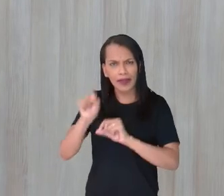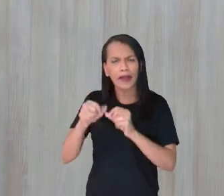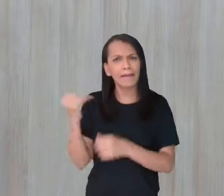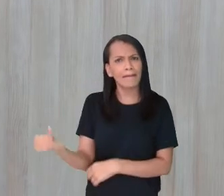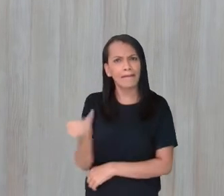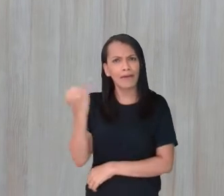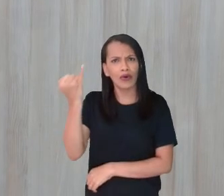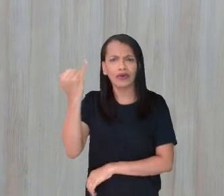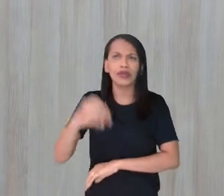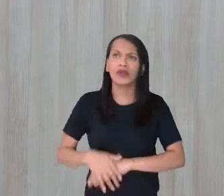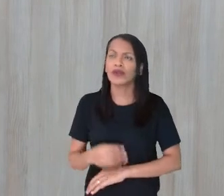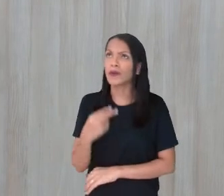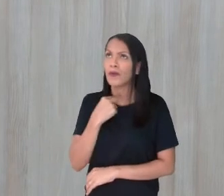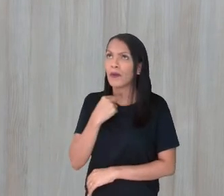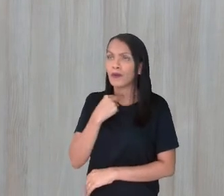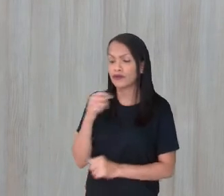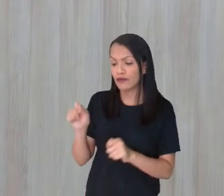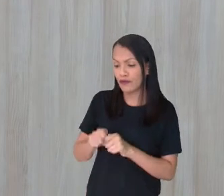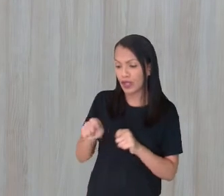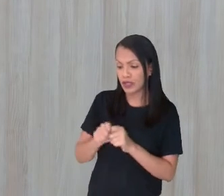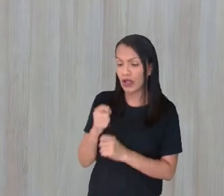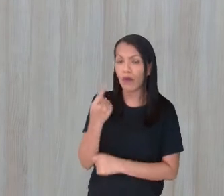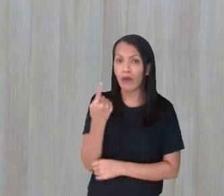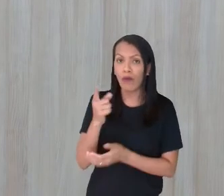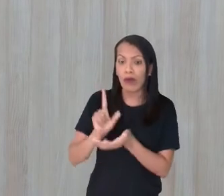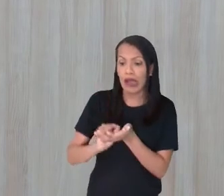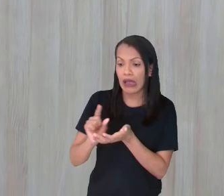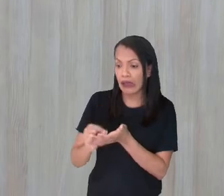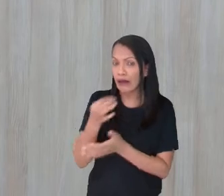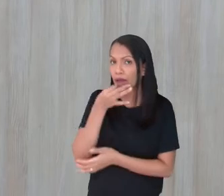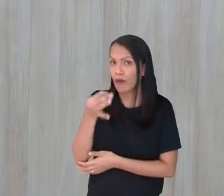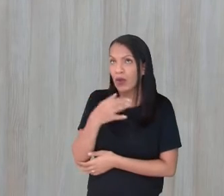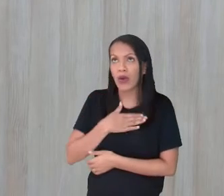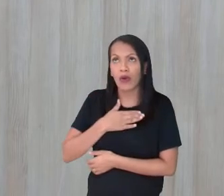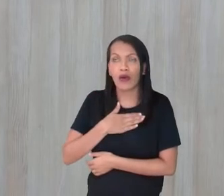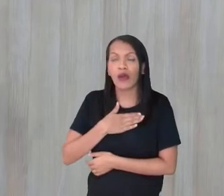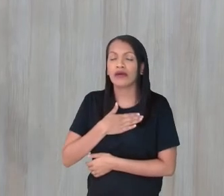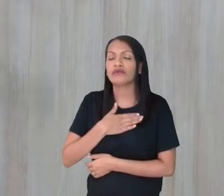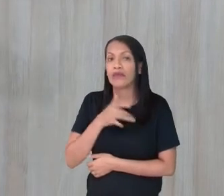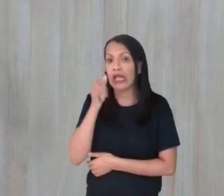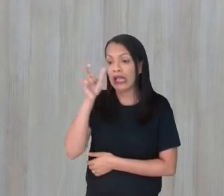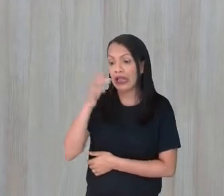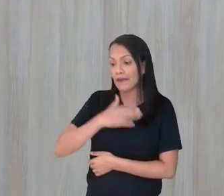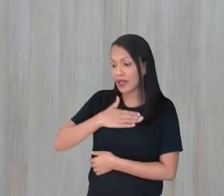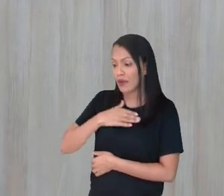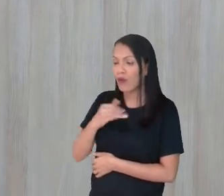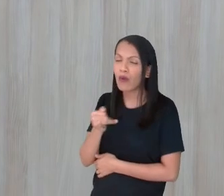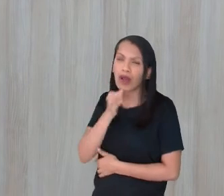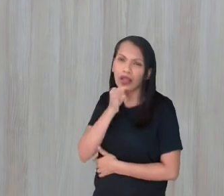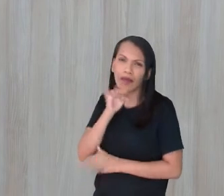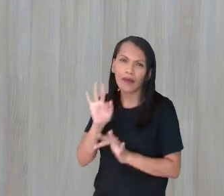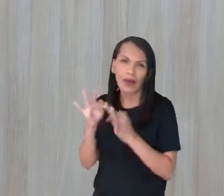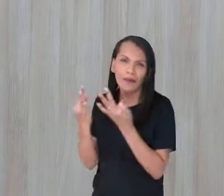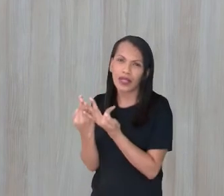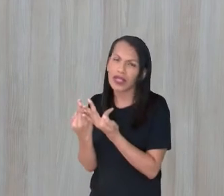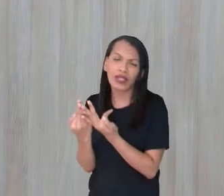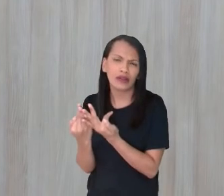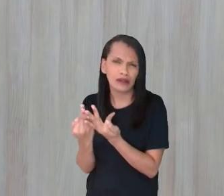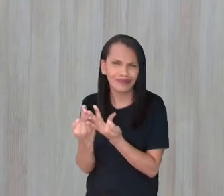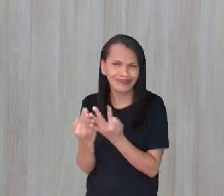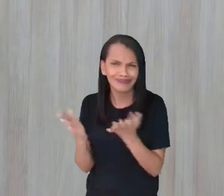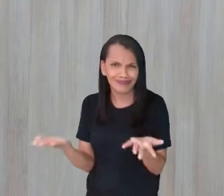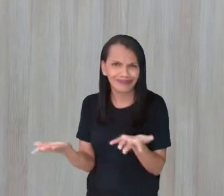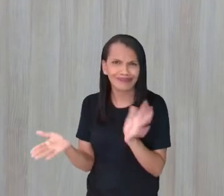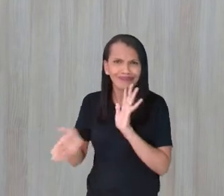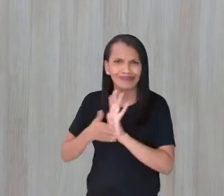eu não posso fazer um artigo de opinião com um assunto que só interessa a mim. Por exemplo, a minha família. Não foge